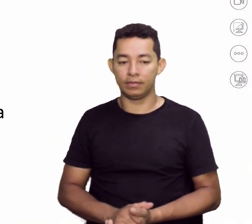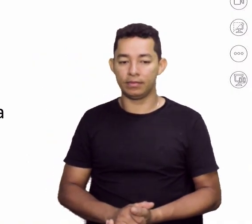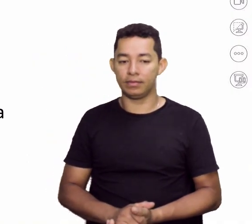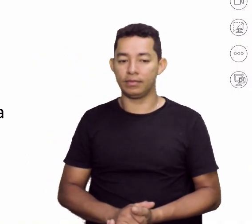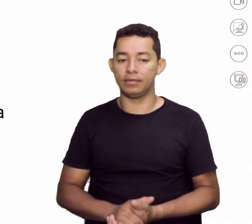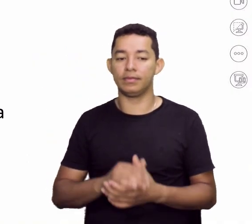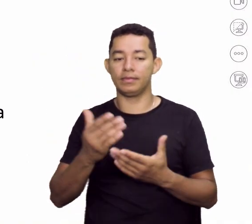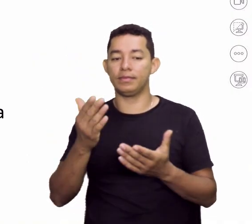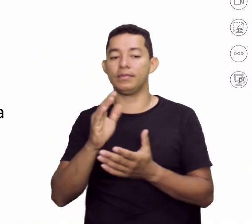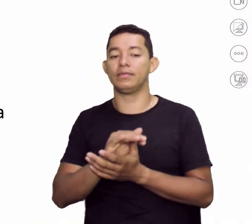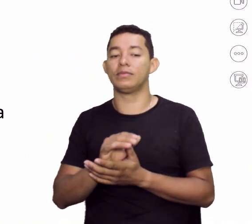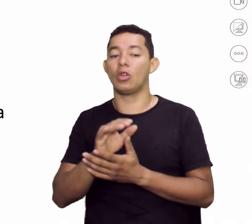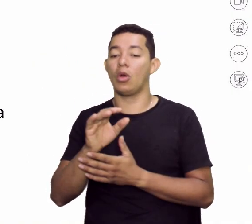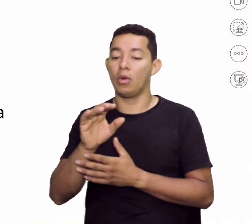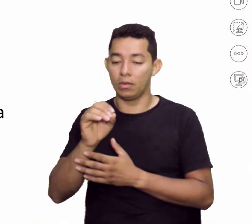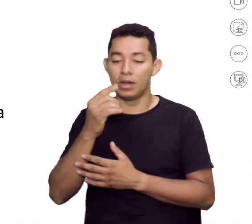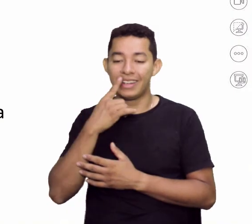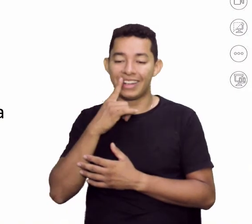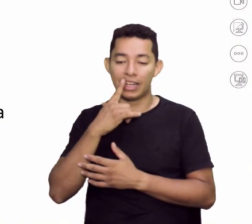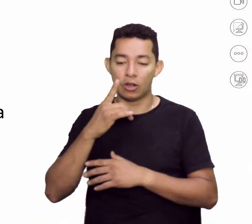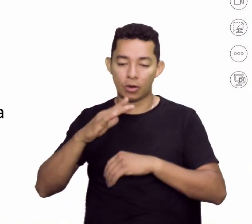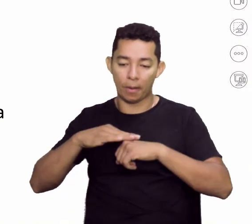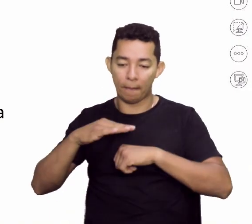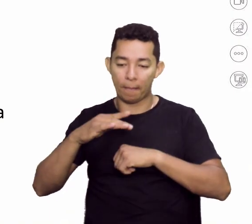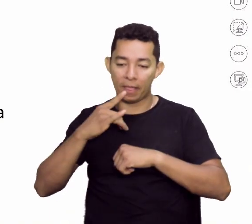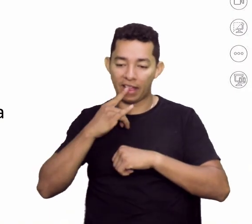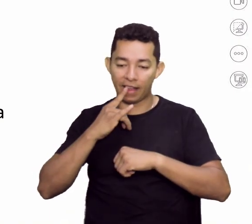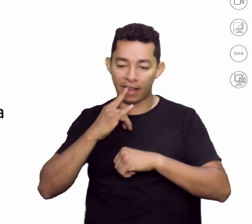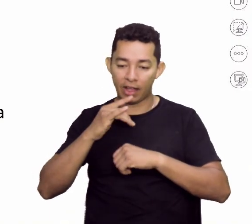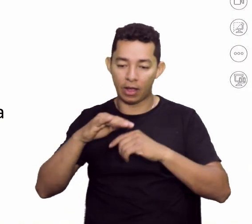Pois é, o ouro é o metal mais